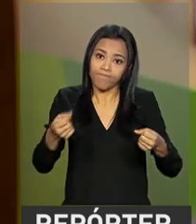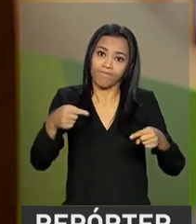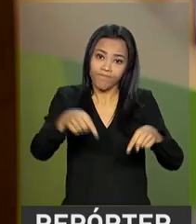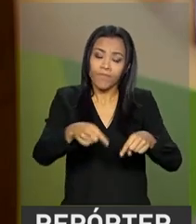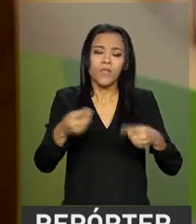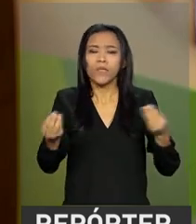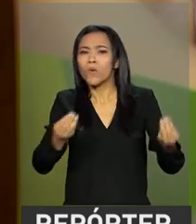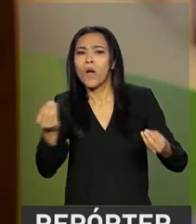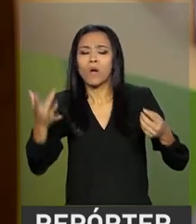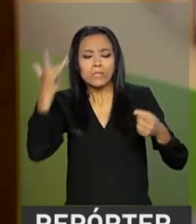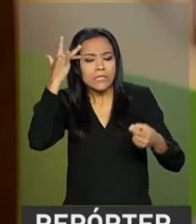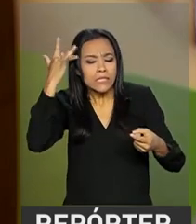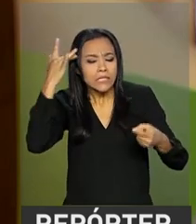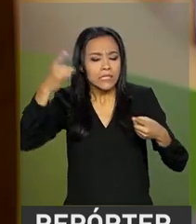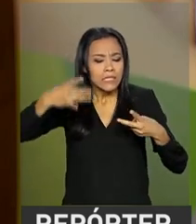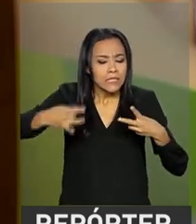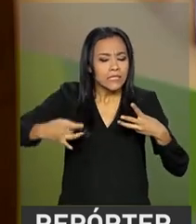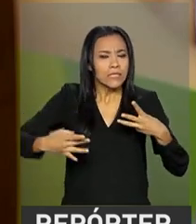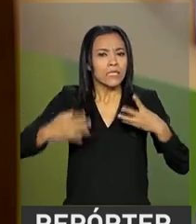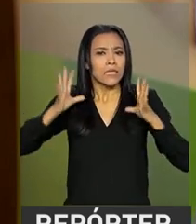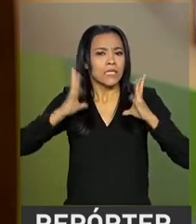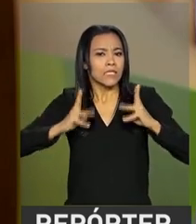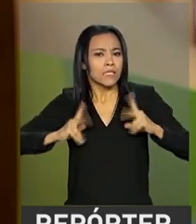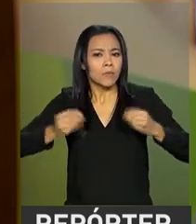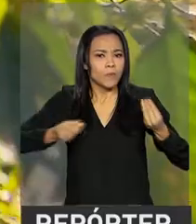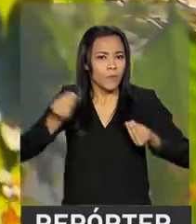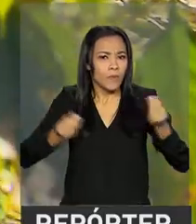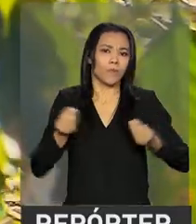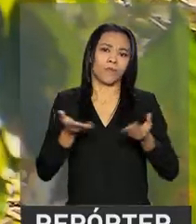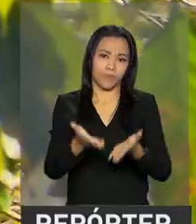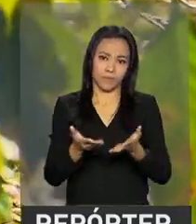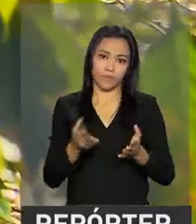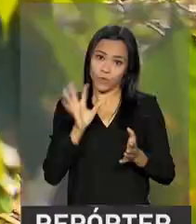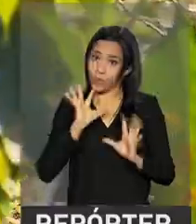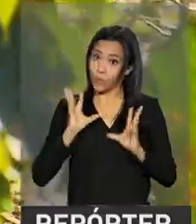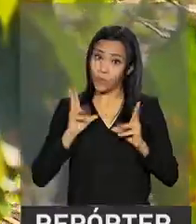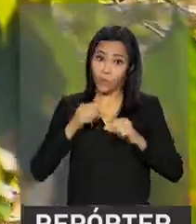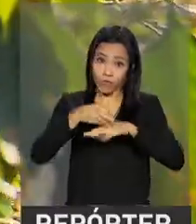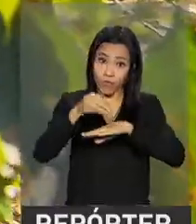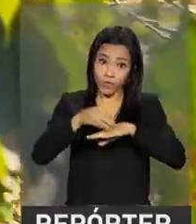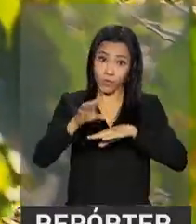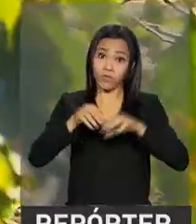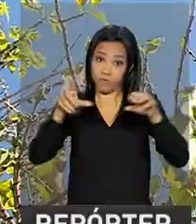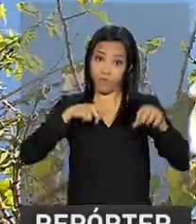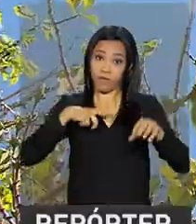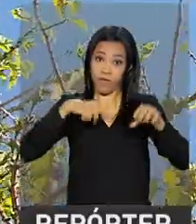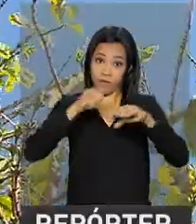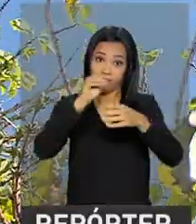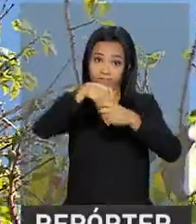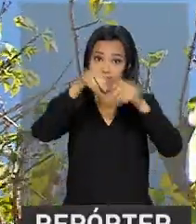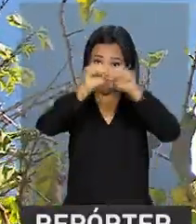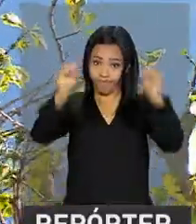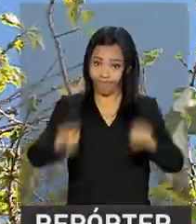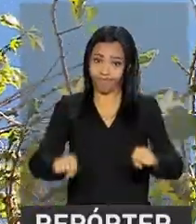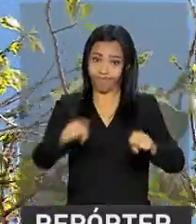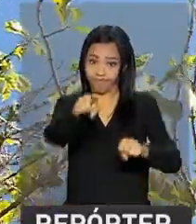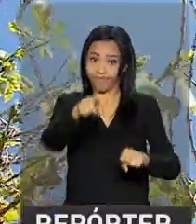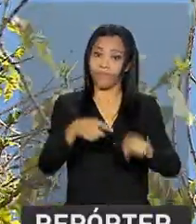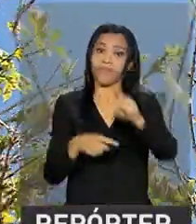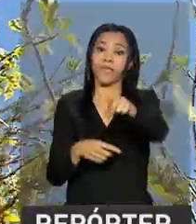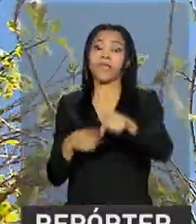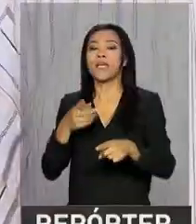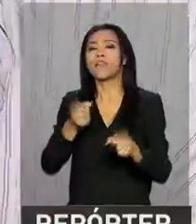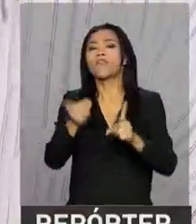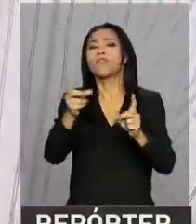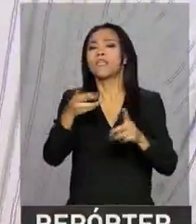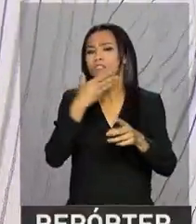de qualidade sanidade da produção brasileira carlos alberto é produtor de café mais de 15 anos além do café puro